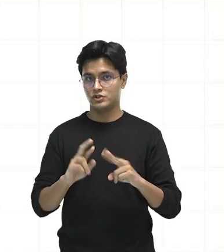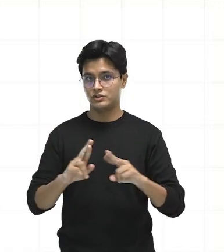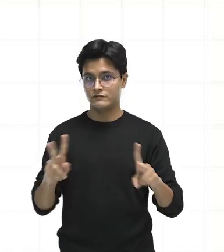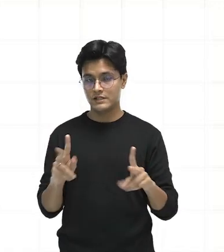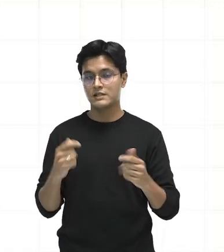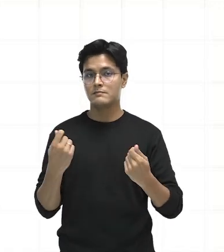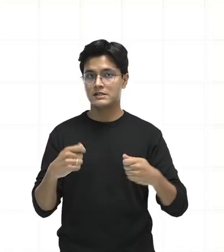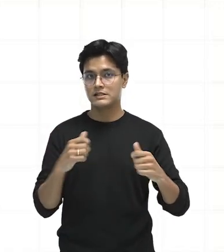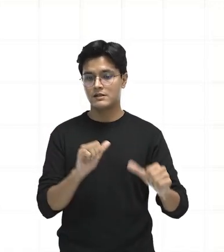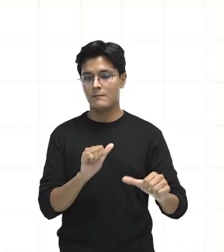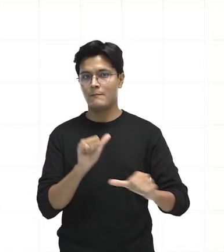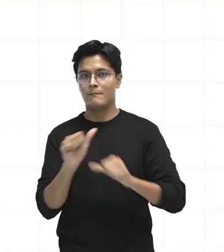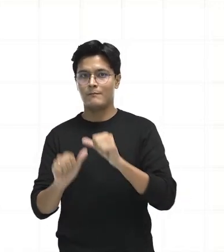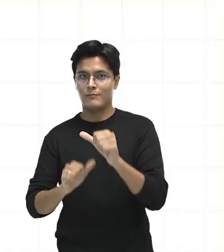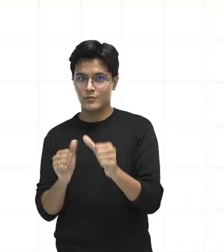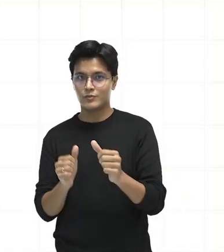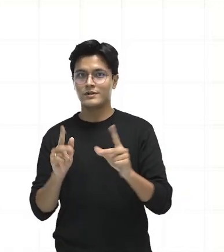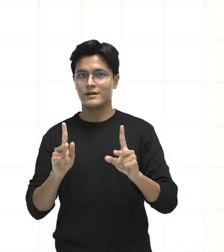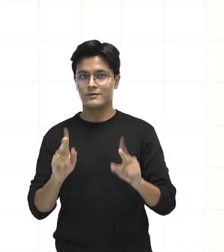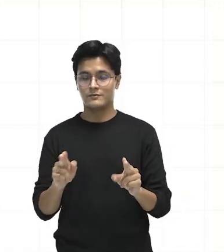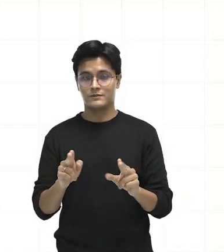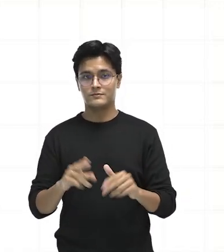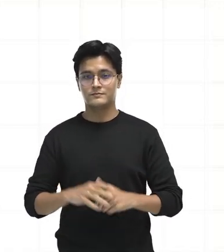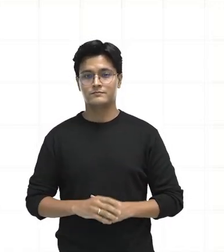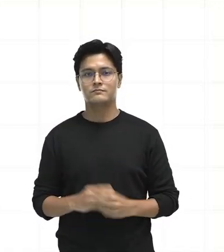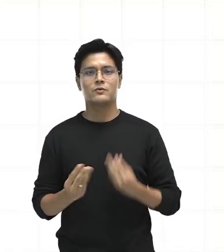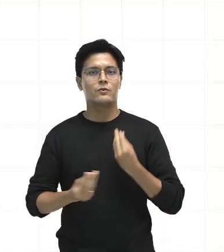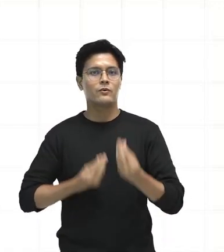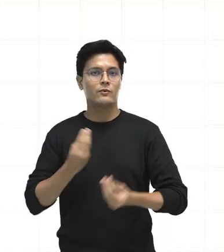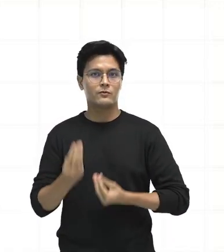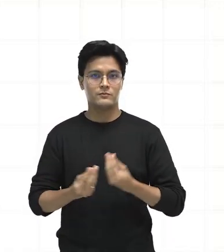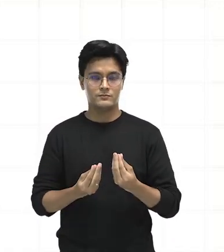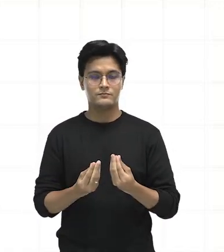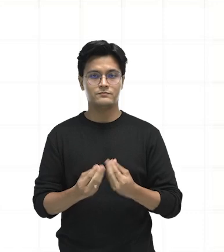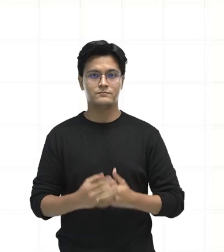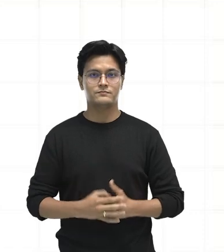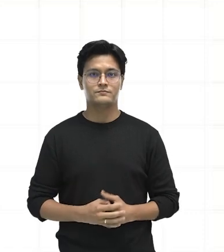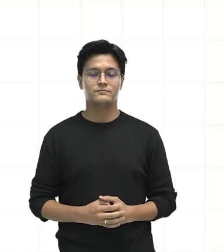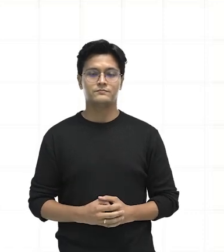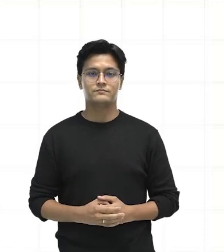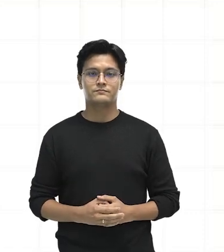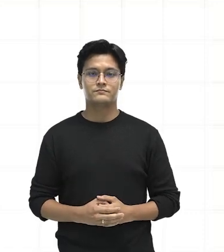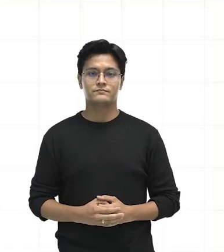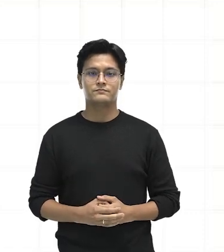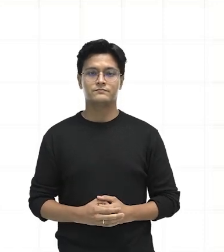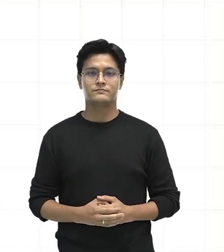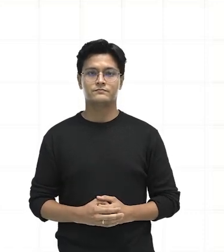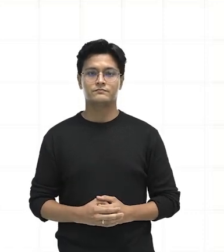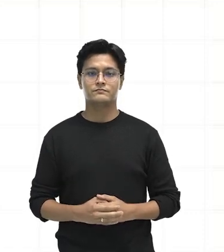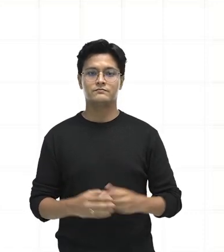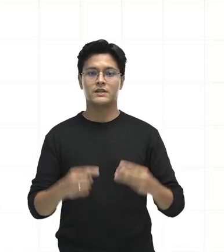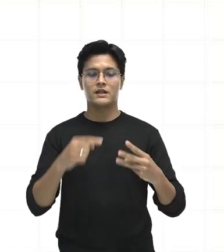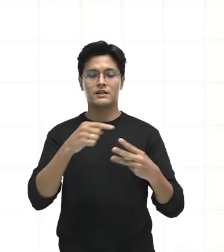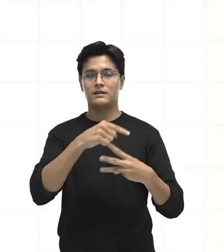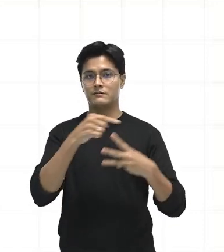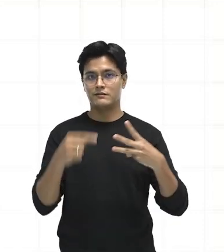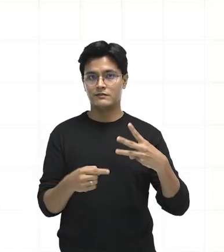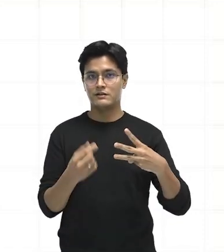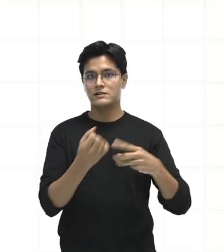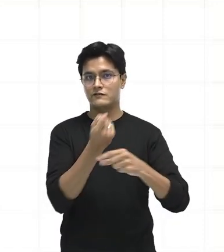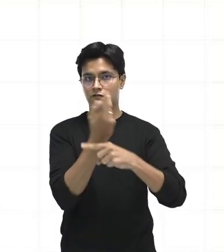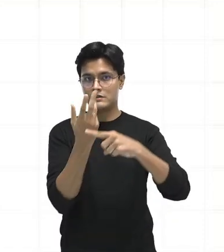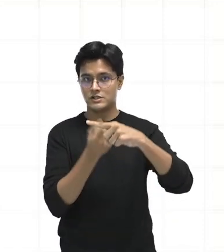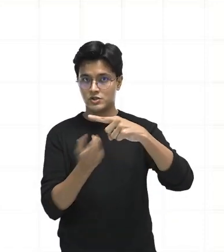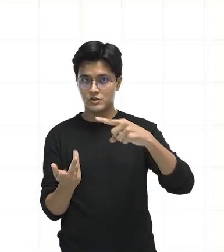isso aí? Olha só. Vamos lá. Das frações a seguir, quem